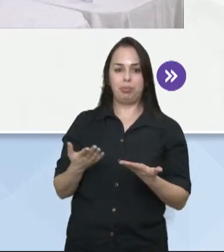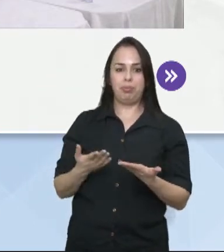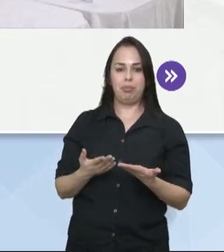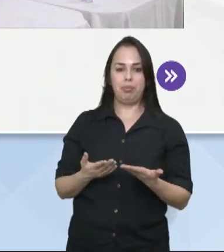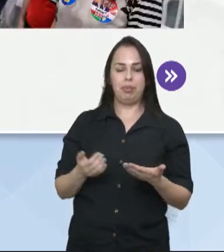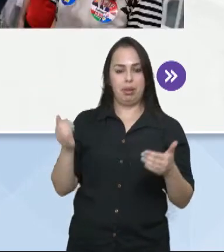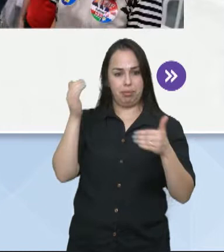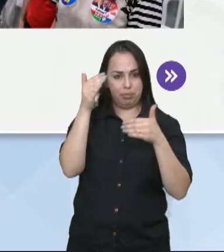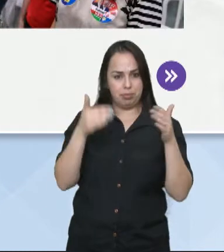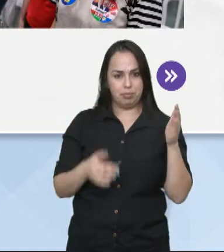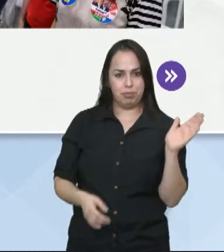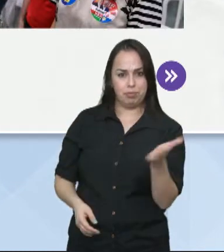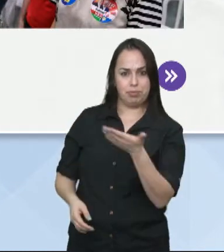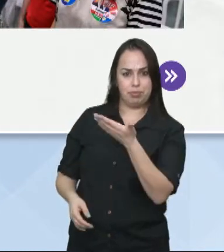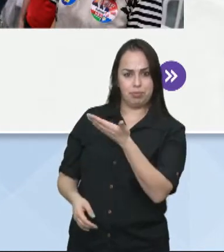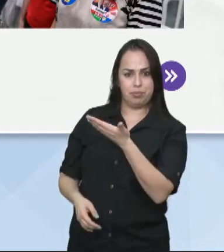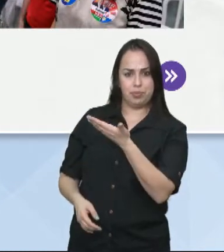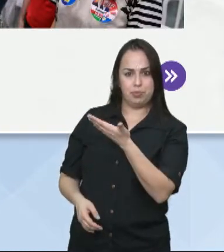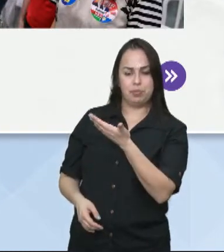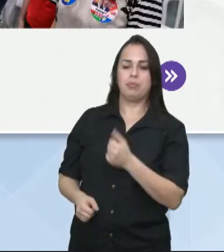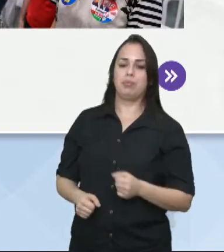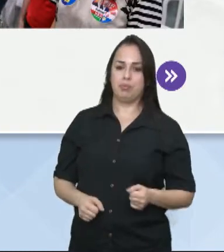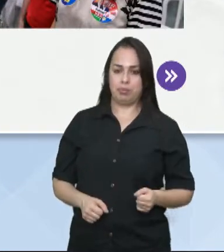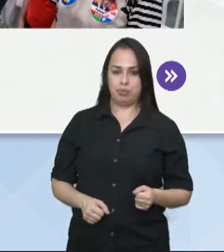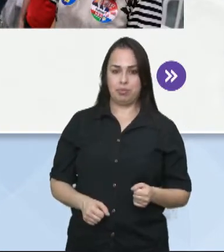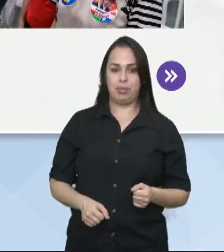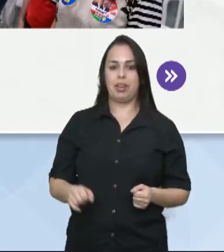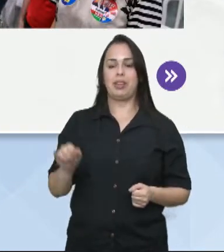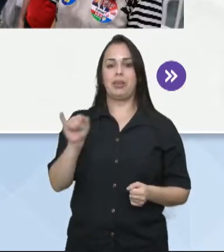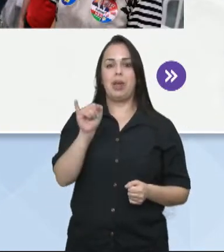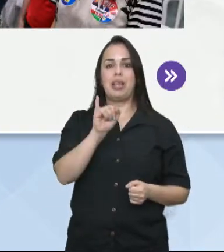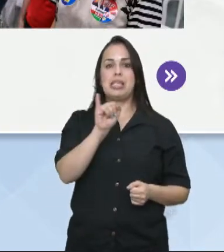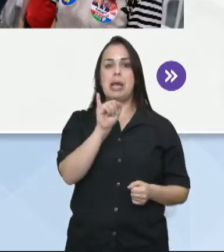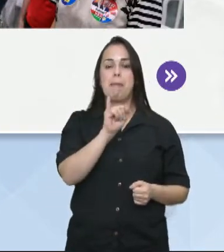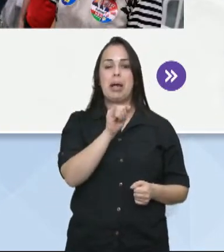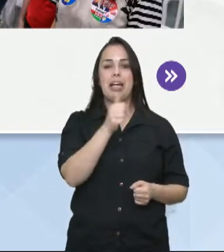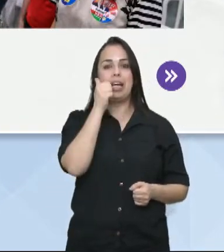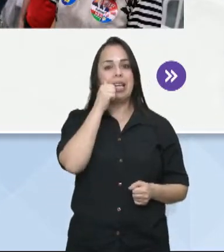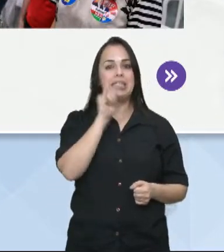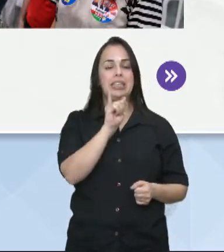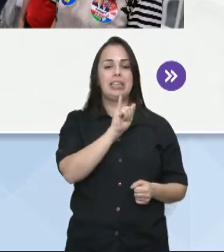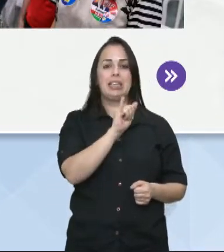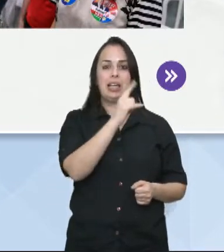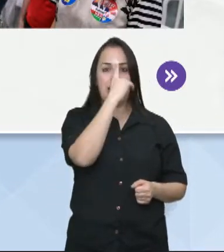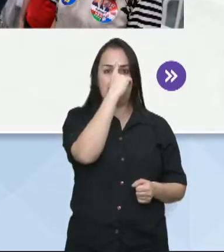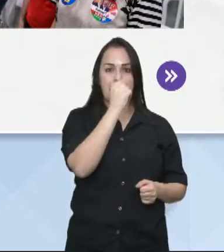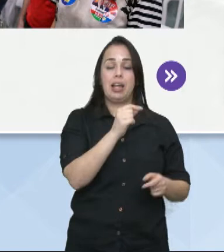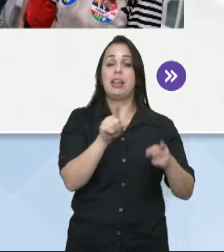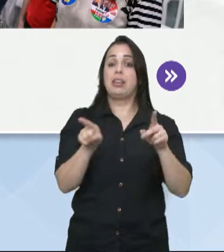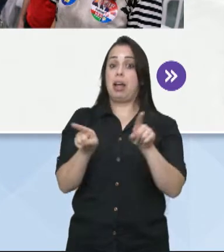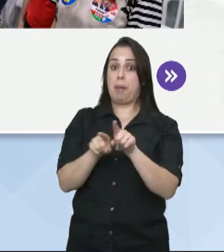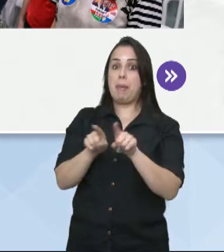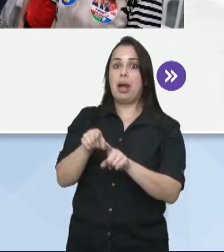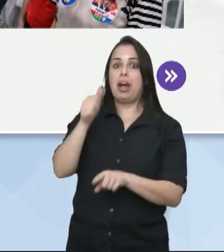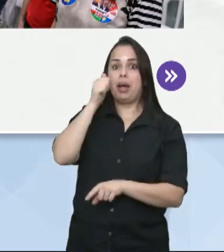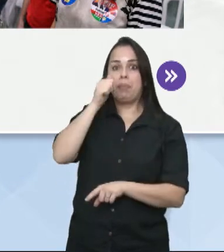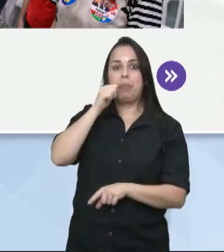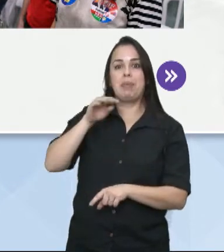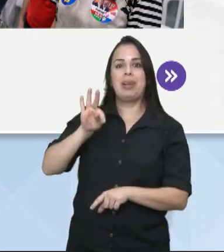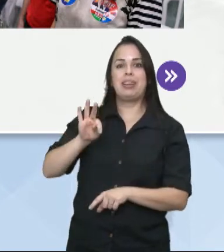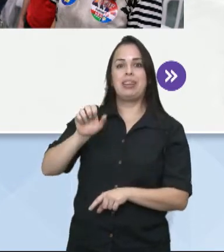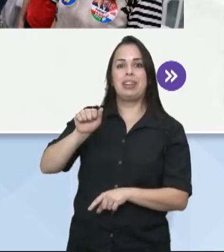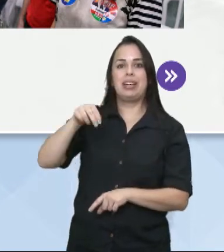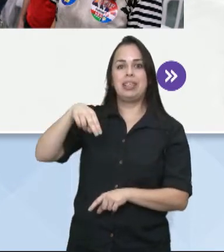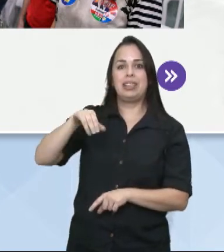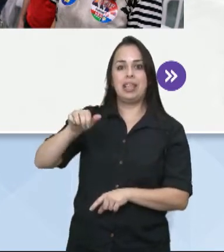Pode passar? A próxima foto tem aí das irmãs do Geraldo Alckmin, com a Tânia, que também é lá de